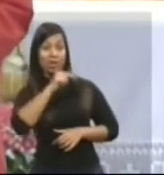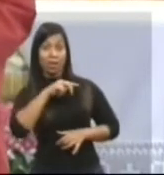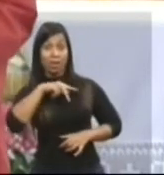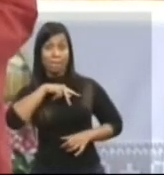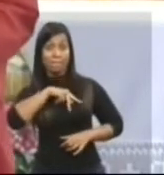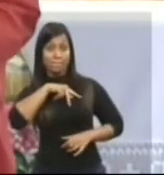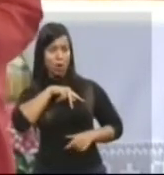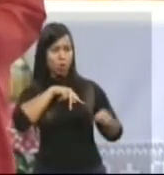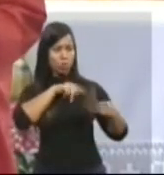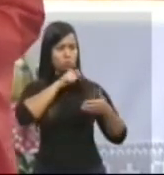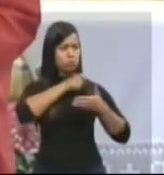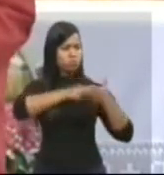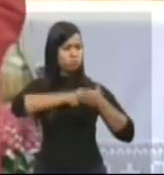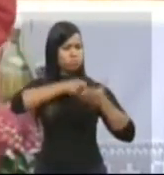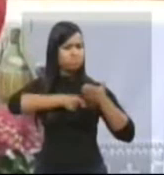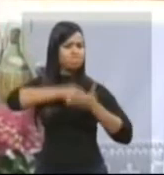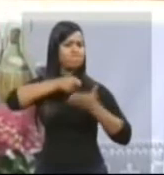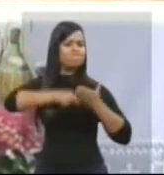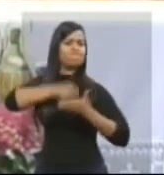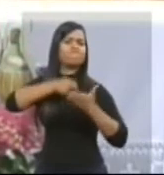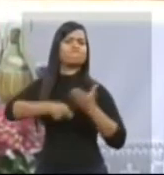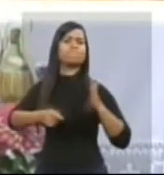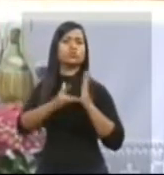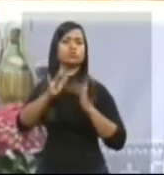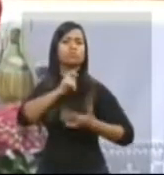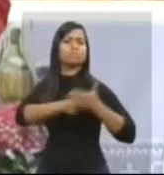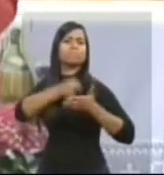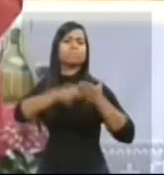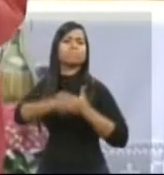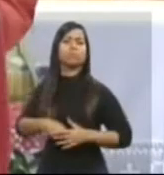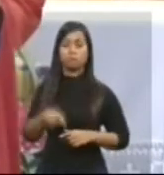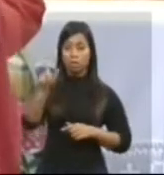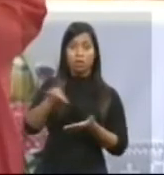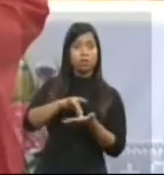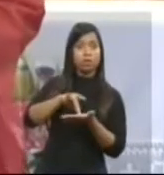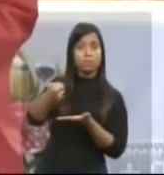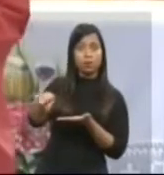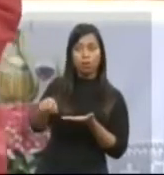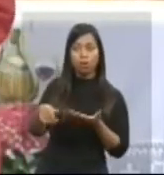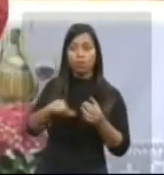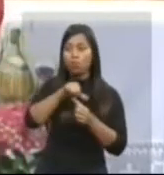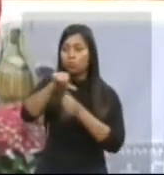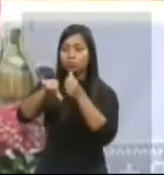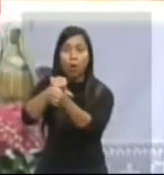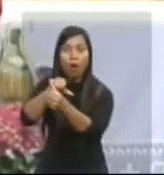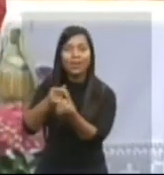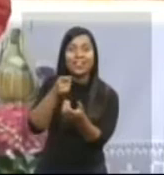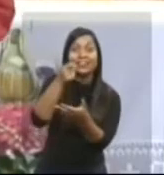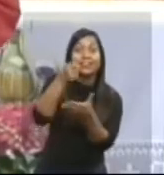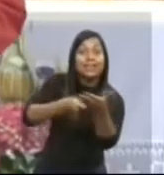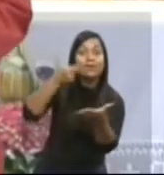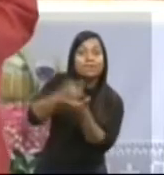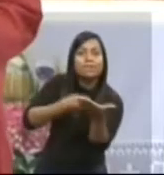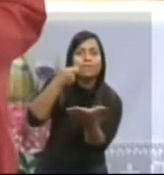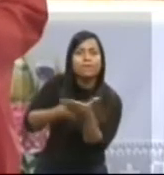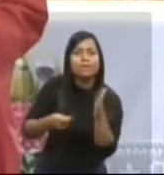Tornou-se defensor intrépido de Jesus Cristo. Aquele que era inimigo passou a ser defensor e